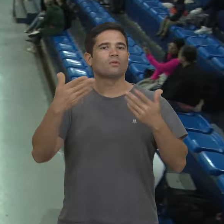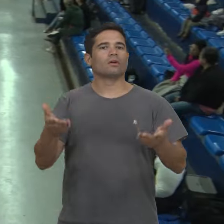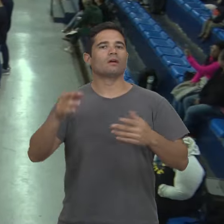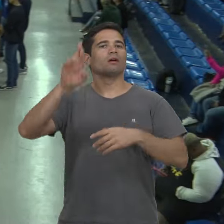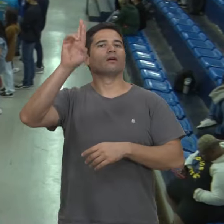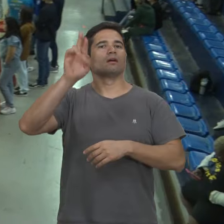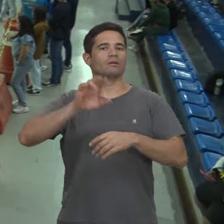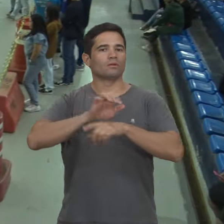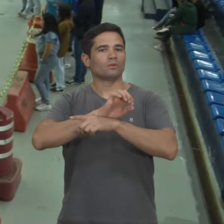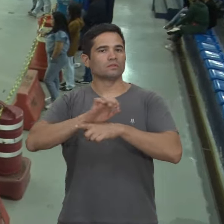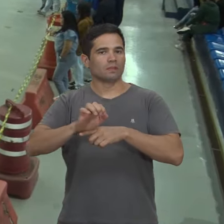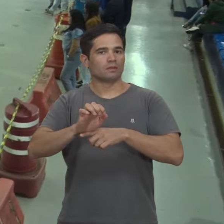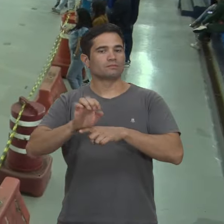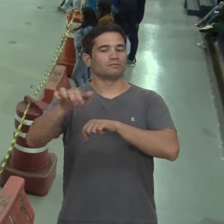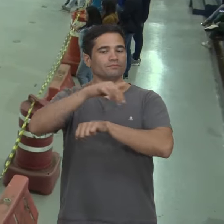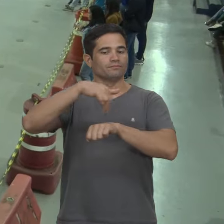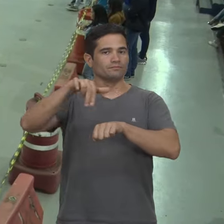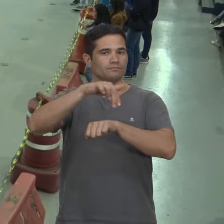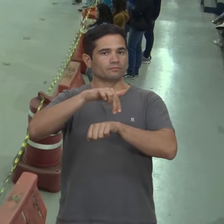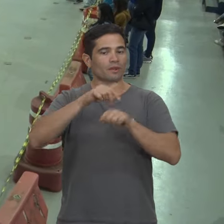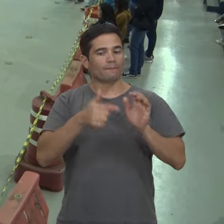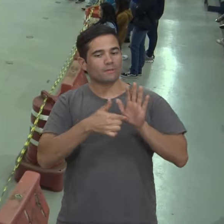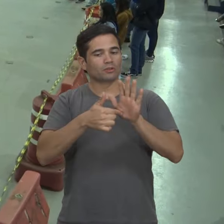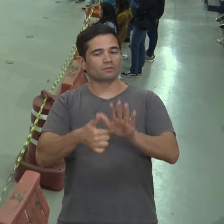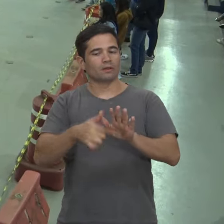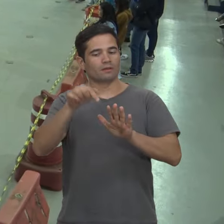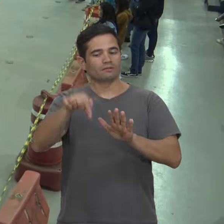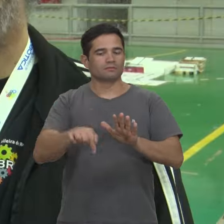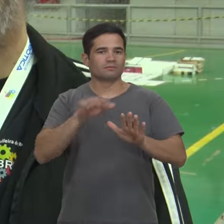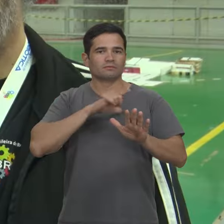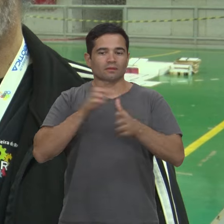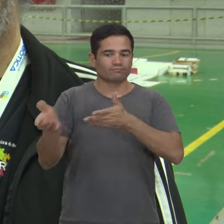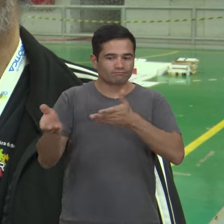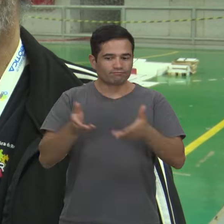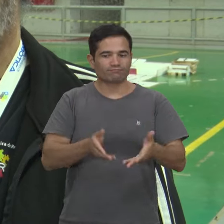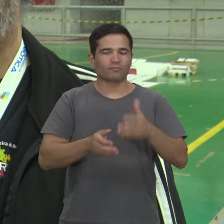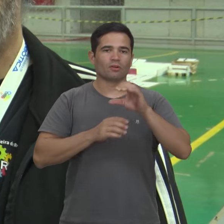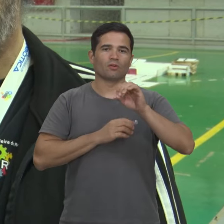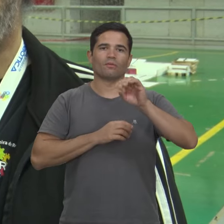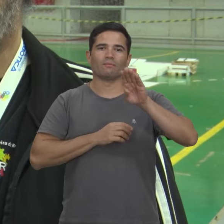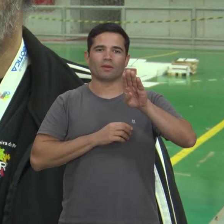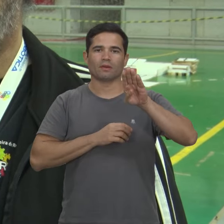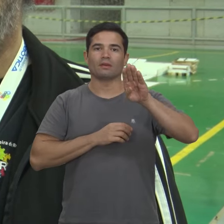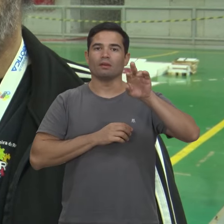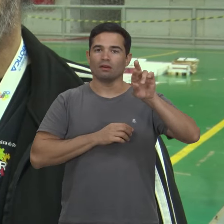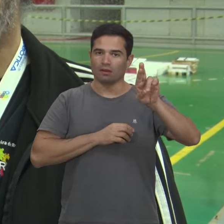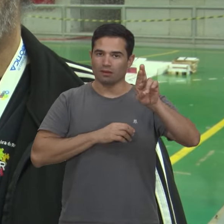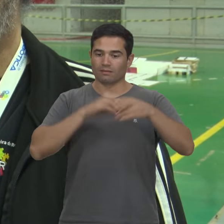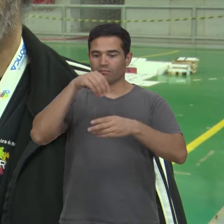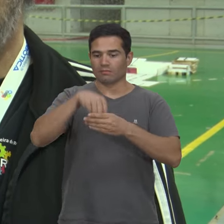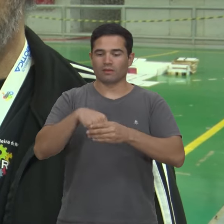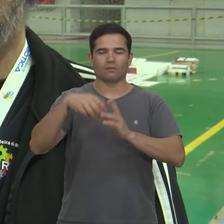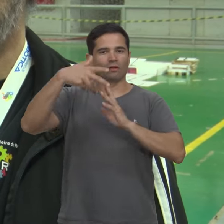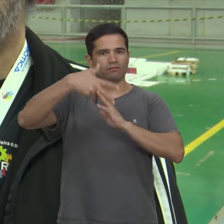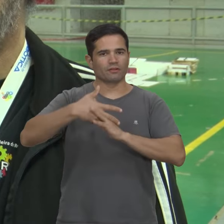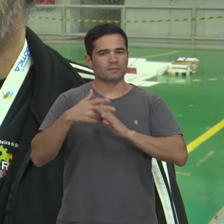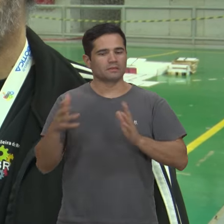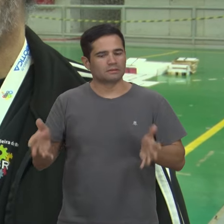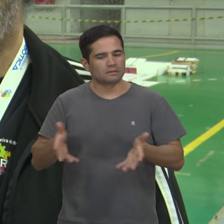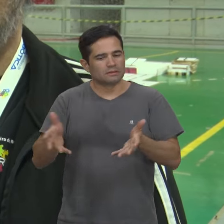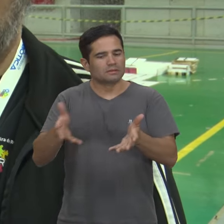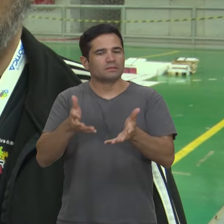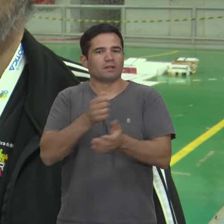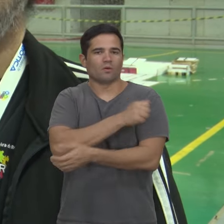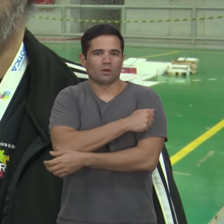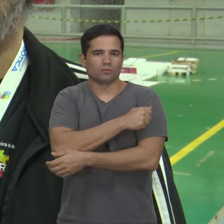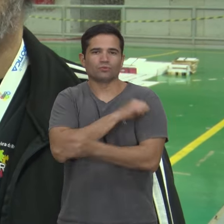o estado na etapa nacional. Trazer a competição prática da OBR para dentro da UFMS é mais um incentivo, é